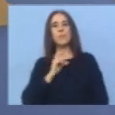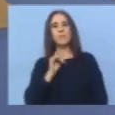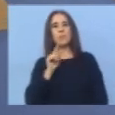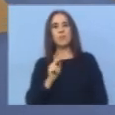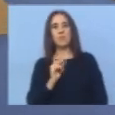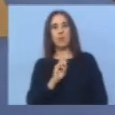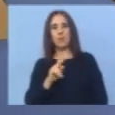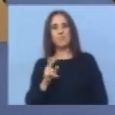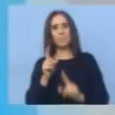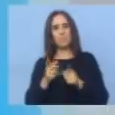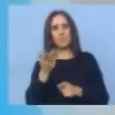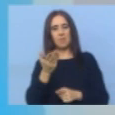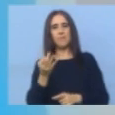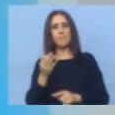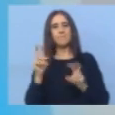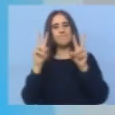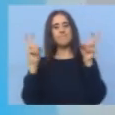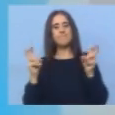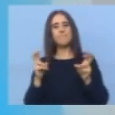esta jornada de oração e jejum pela paz.